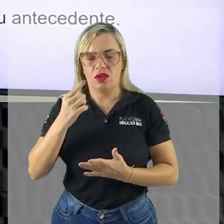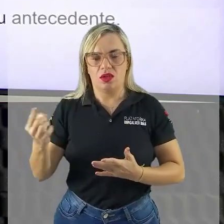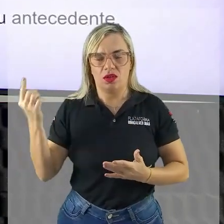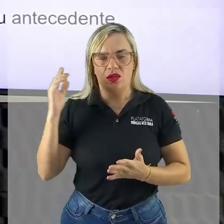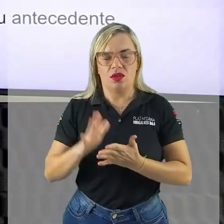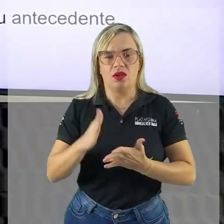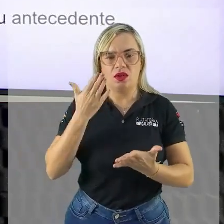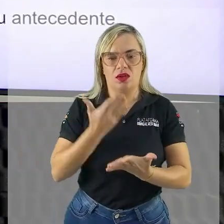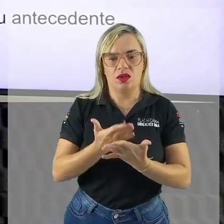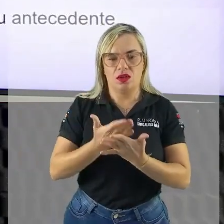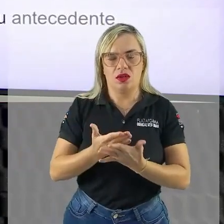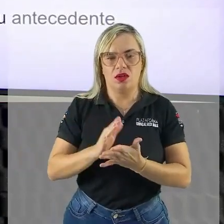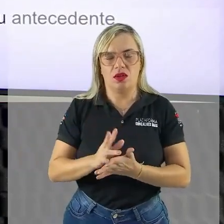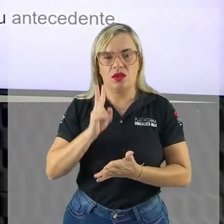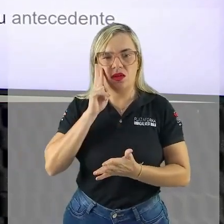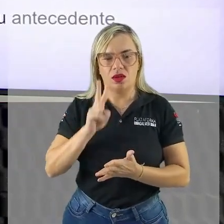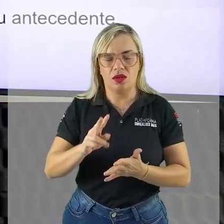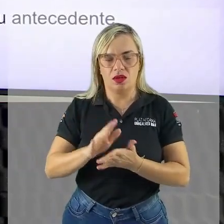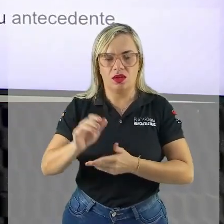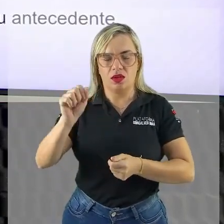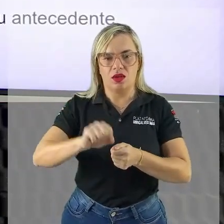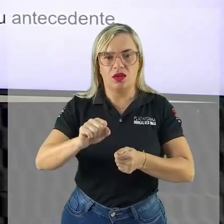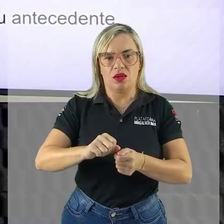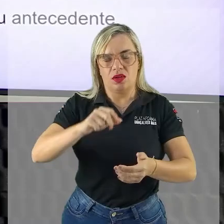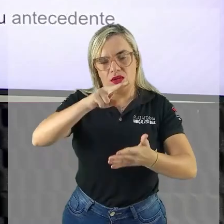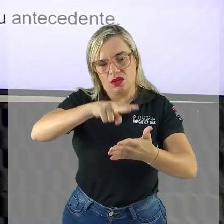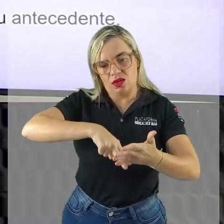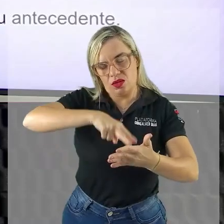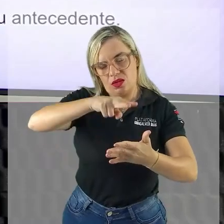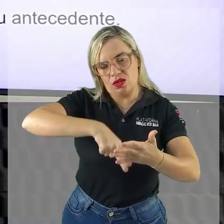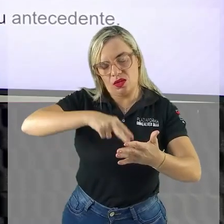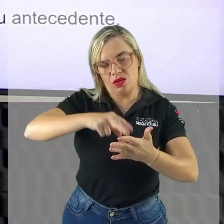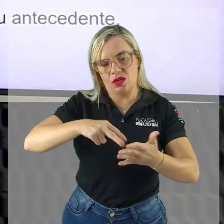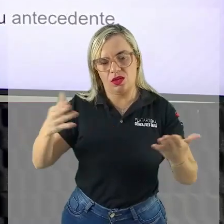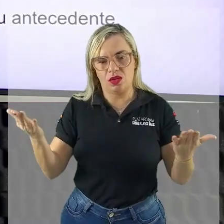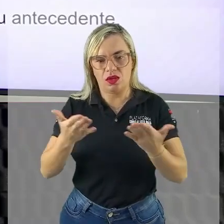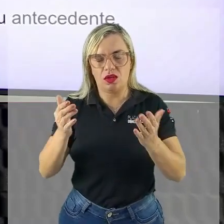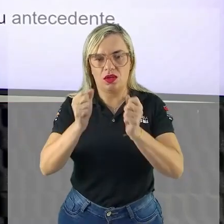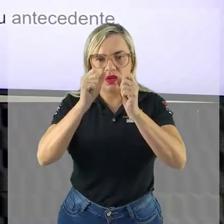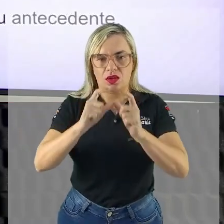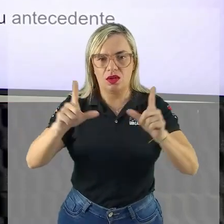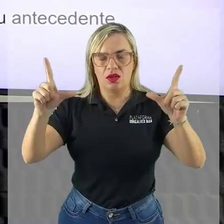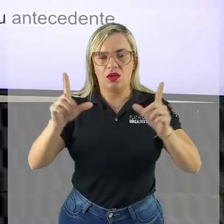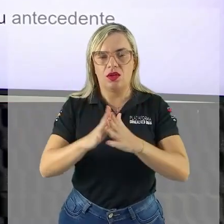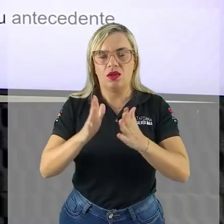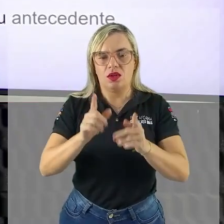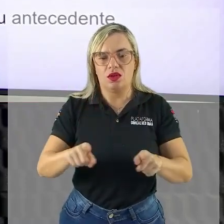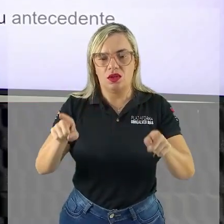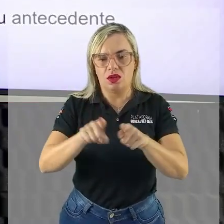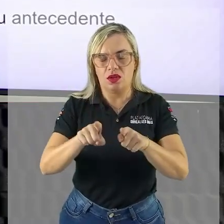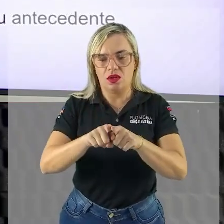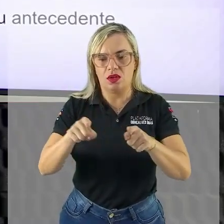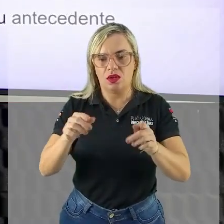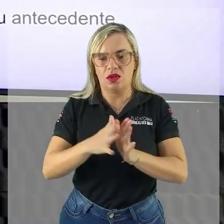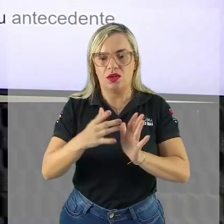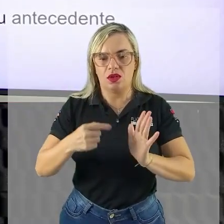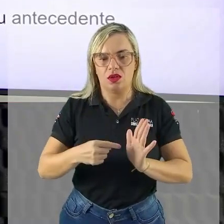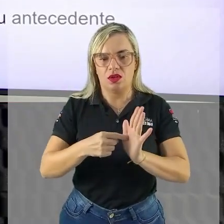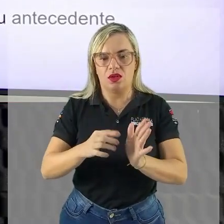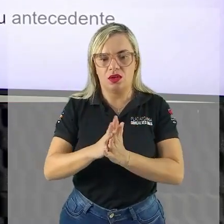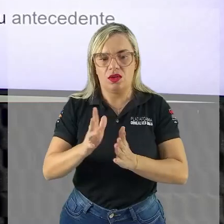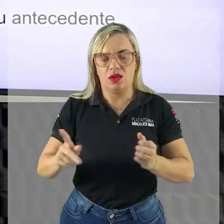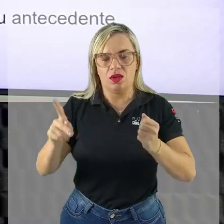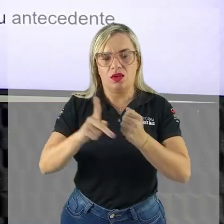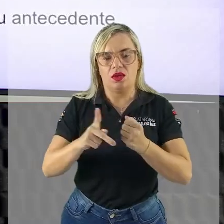aqui no material, como você pode observar, fazendo a leitura agora, por meio da tela, há também a indicação com relação ao uso do pronome